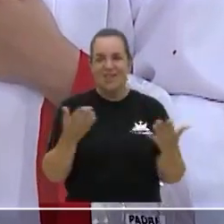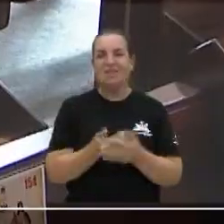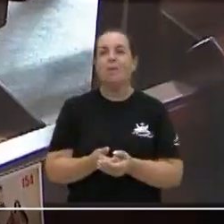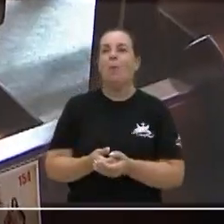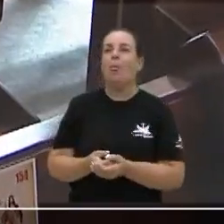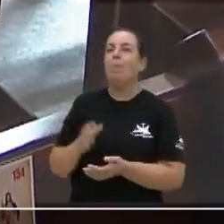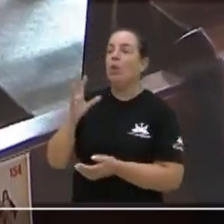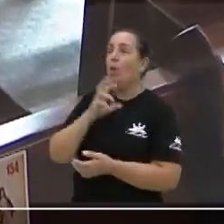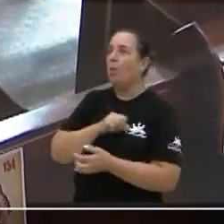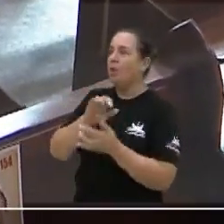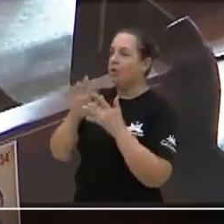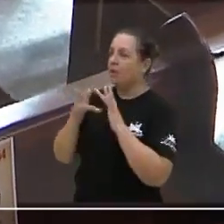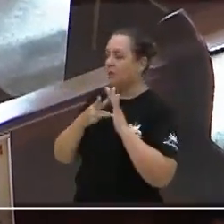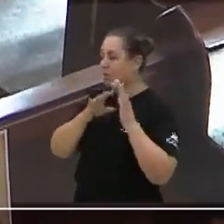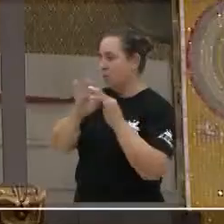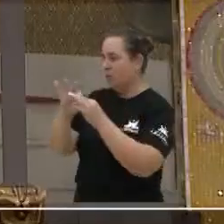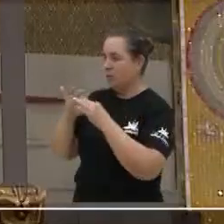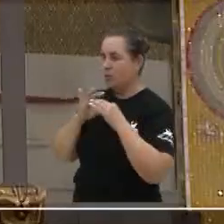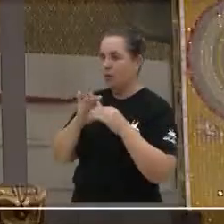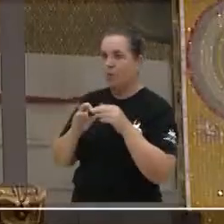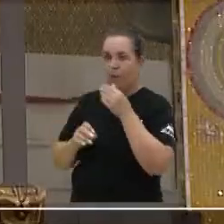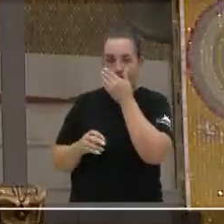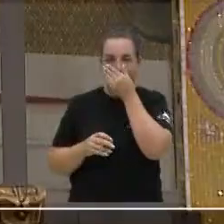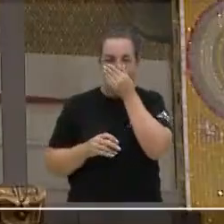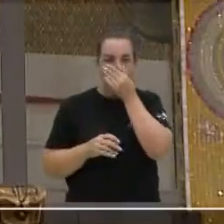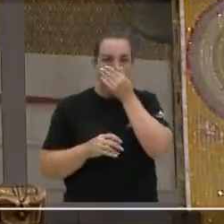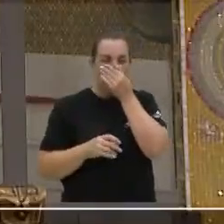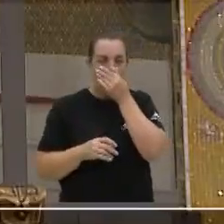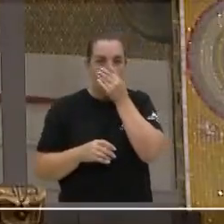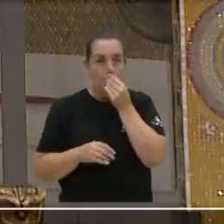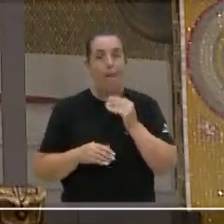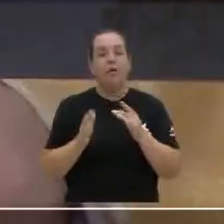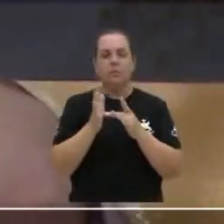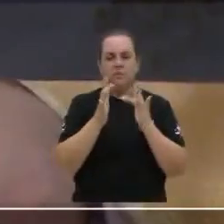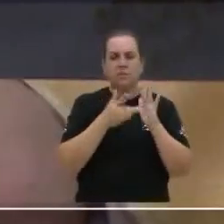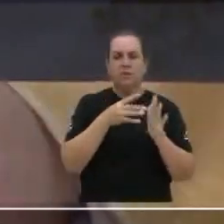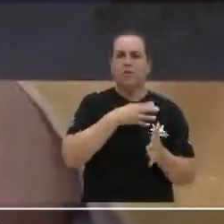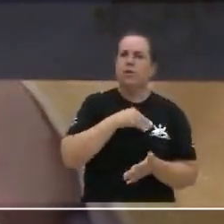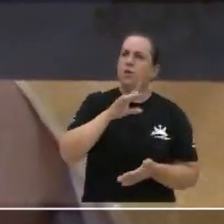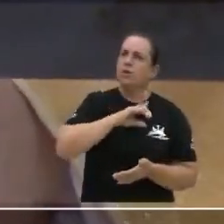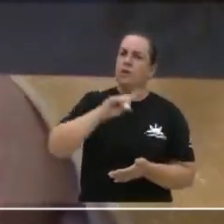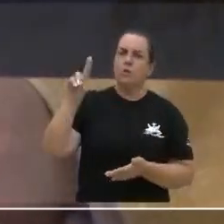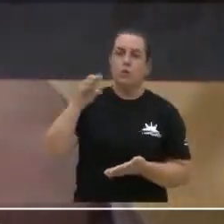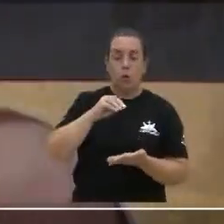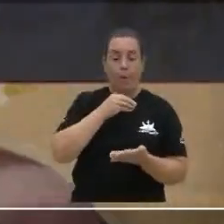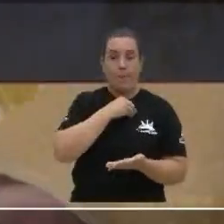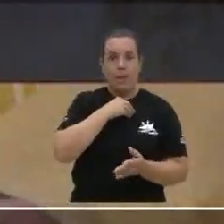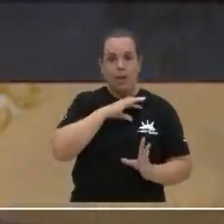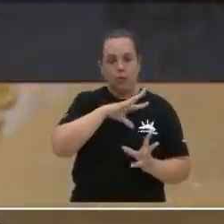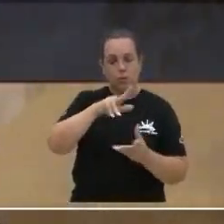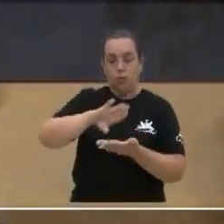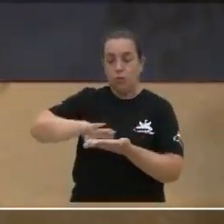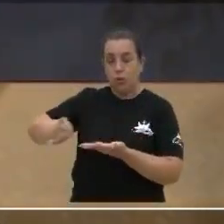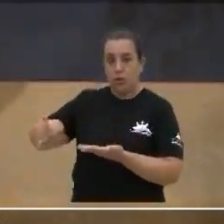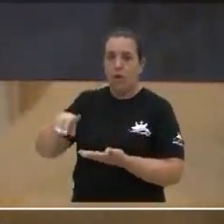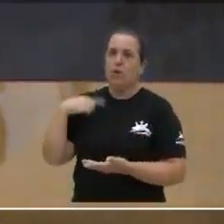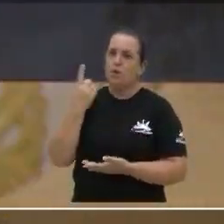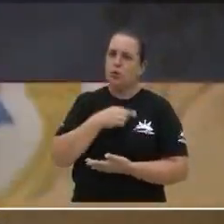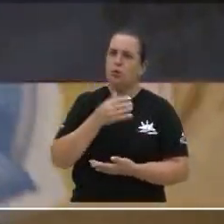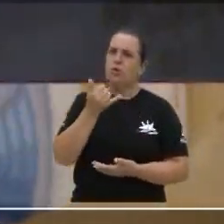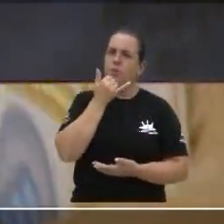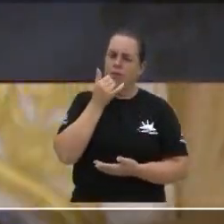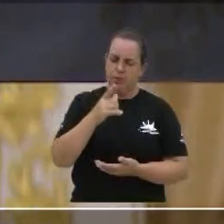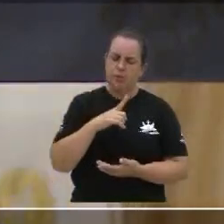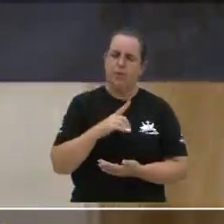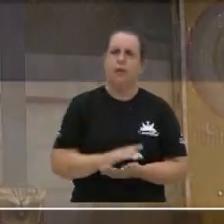vocês. O amor de Cristo nos uniu. Cordeiro de Deus, que tirais o pecado do mundo,